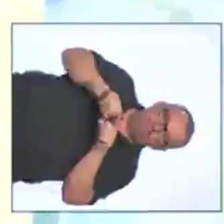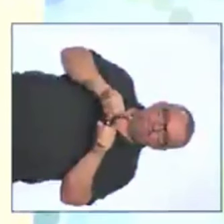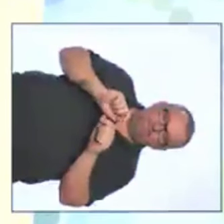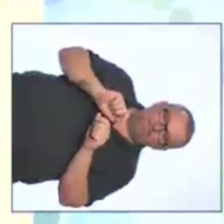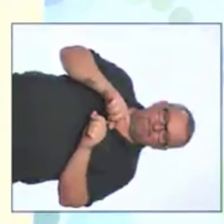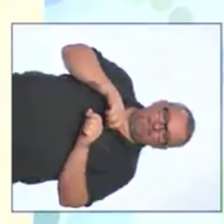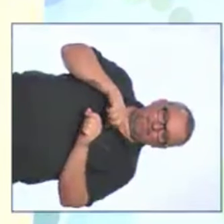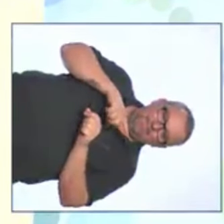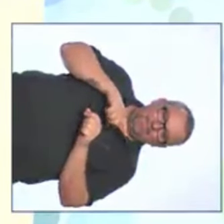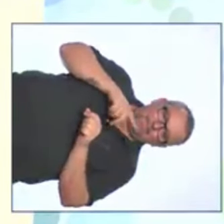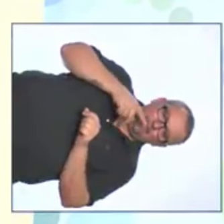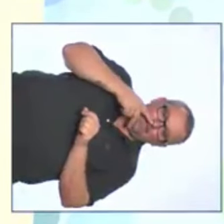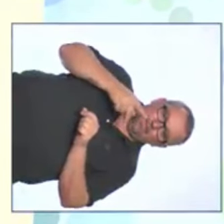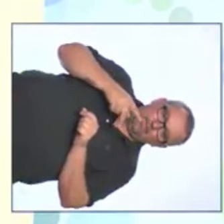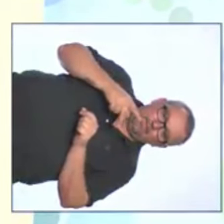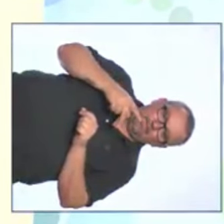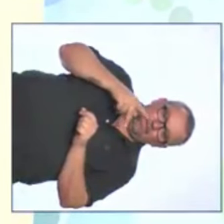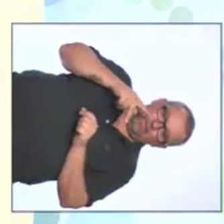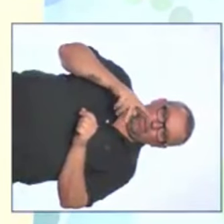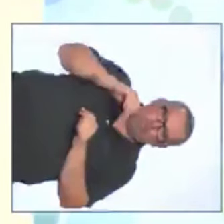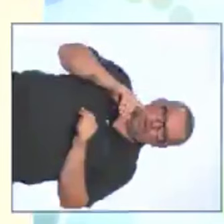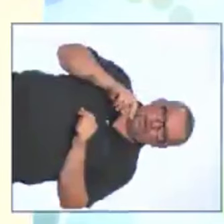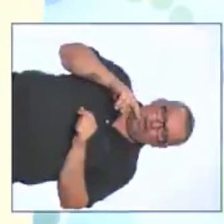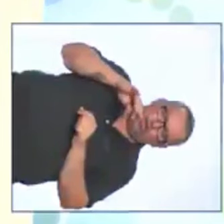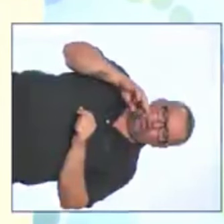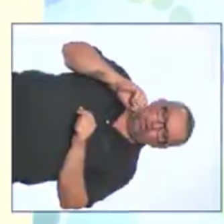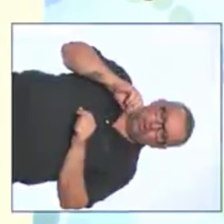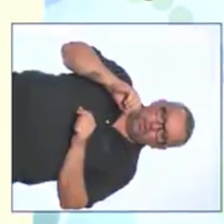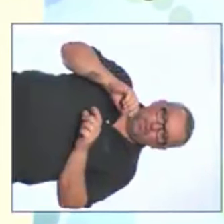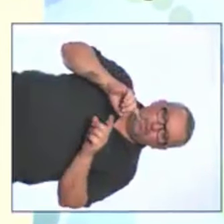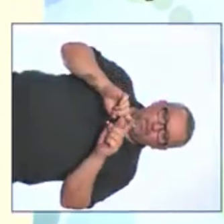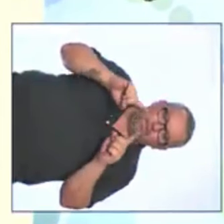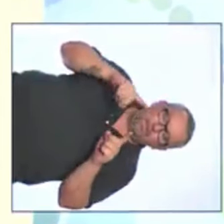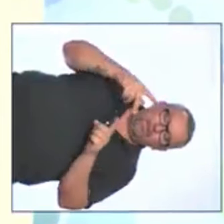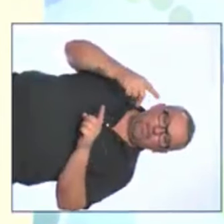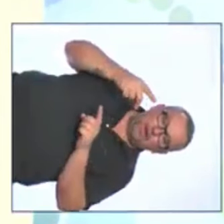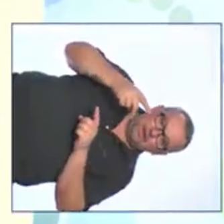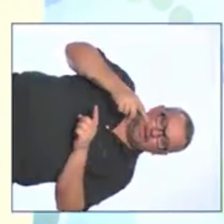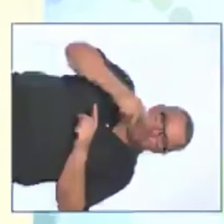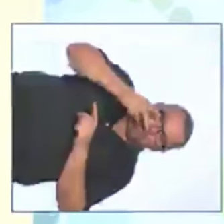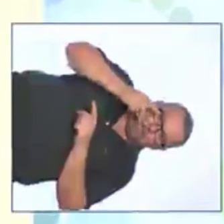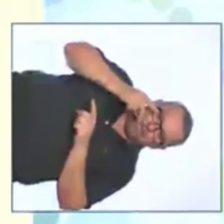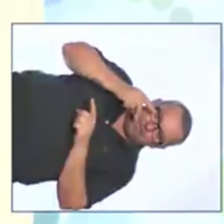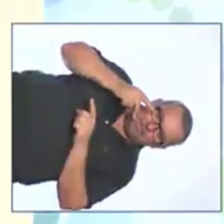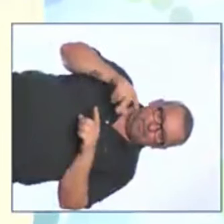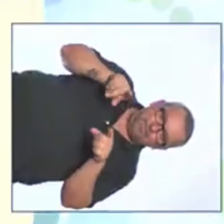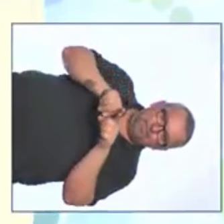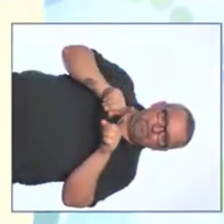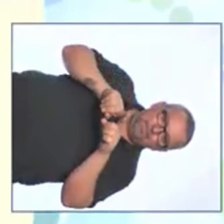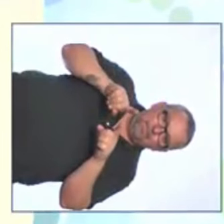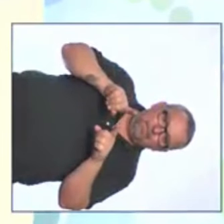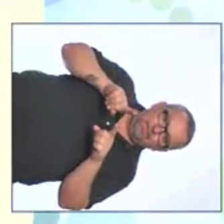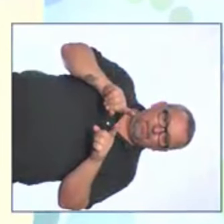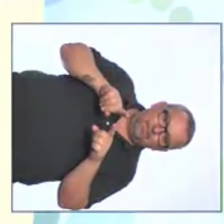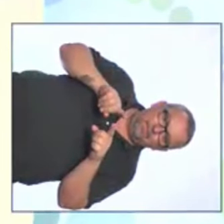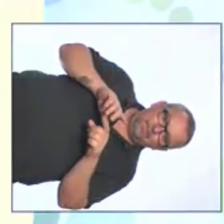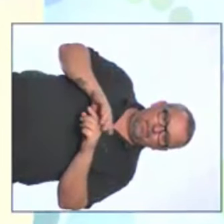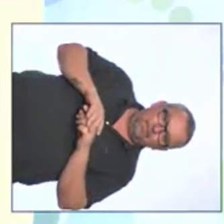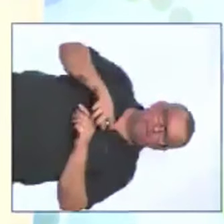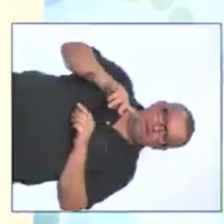tem um que citou que é o padrasto que a família dele é o padrasto mas eu gostaria até de colocar a Ketuli